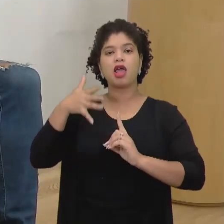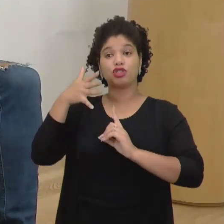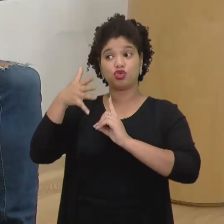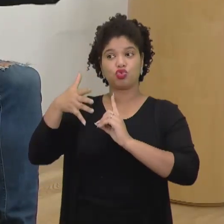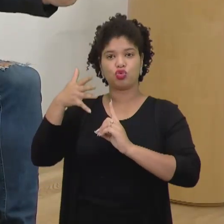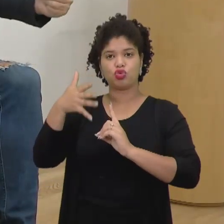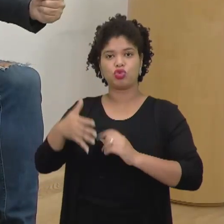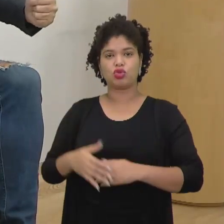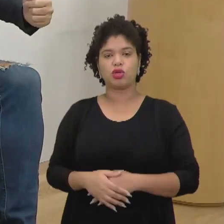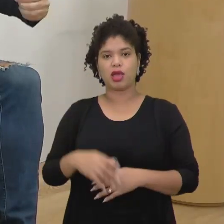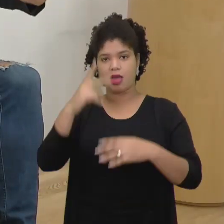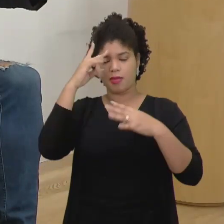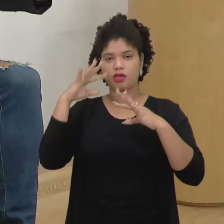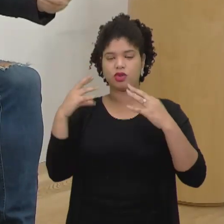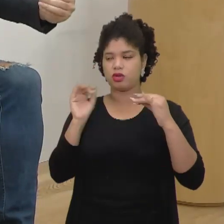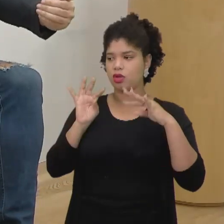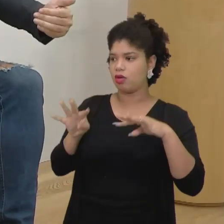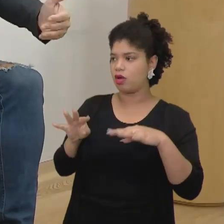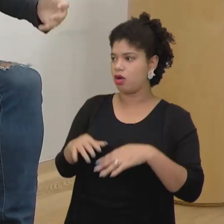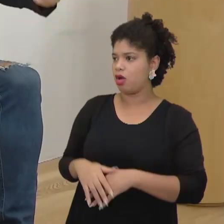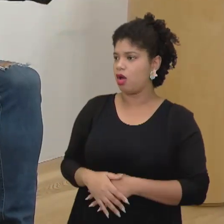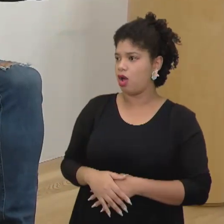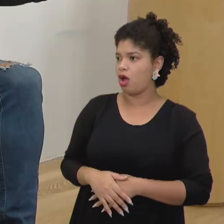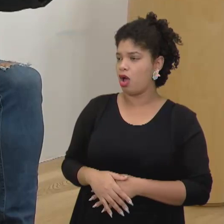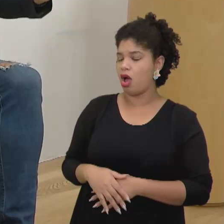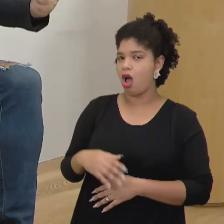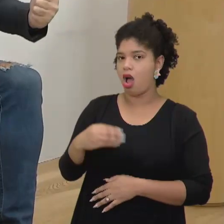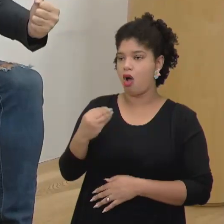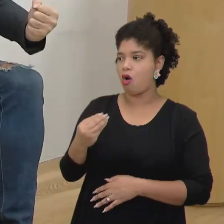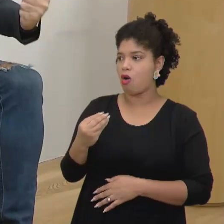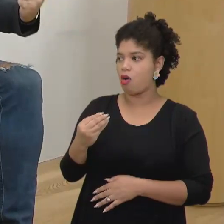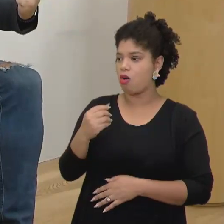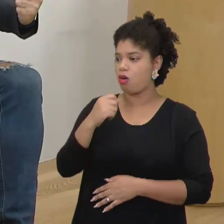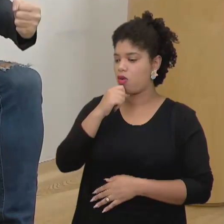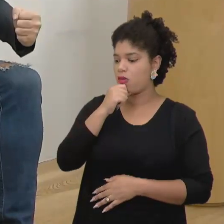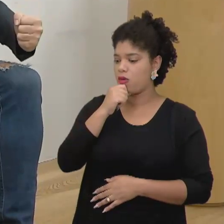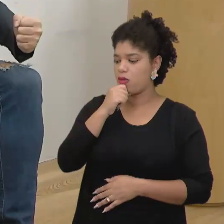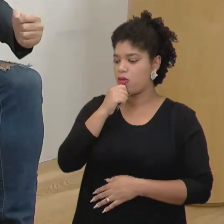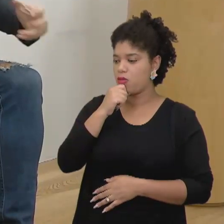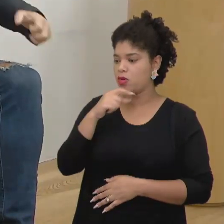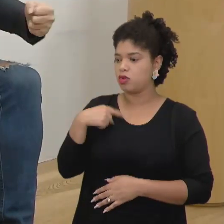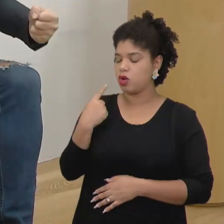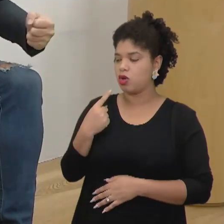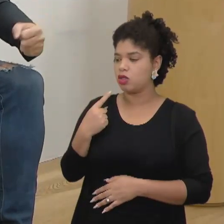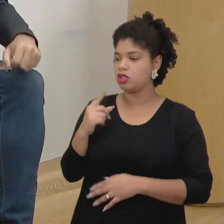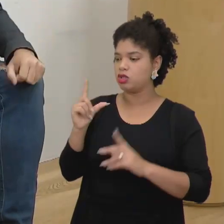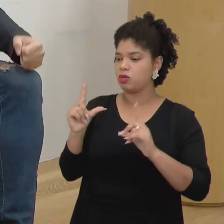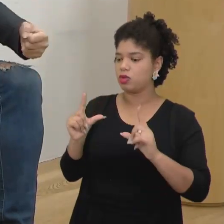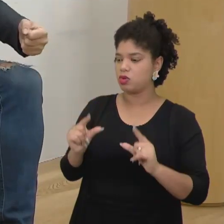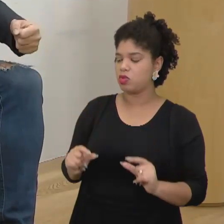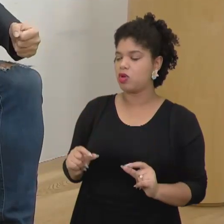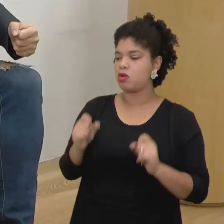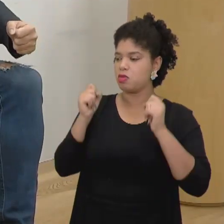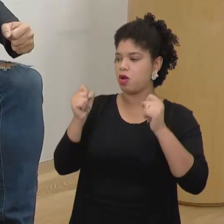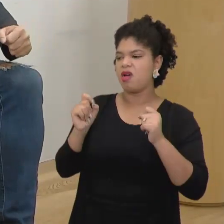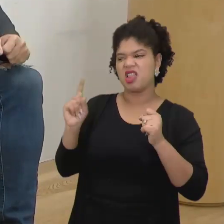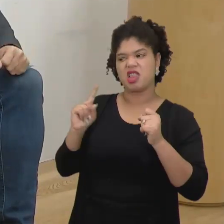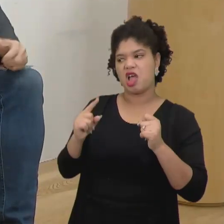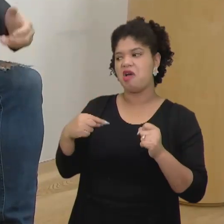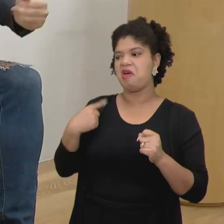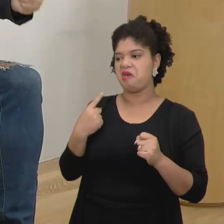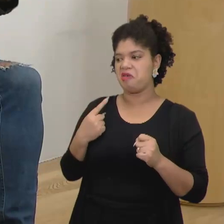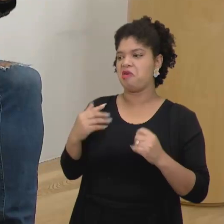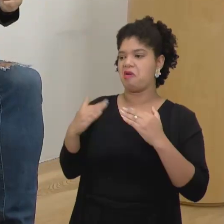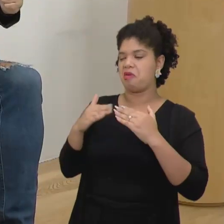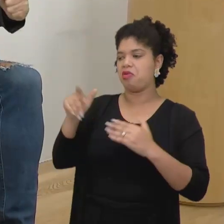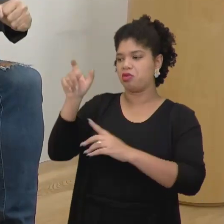de trazer para todo mundo um arrefecimento, uma diminuição do sentimento de revolta, fez com que as pessoas se engajassem ainda